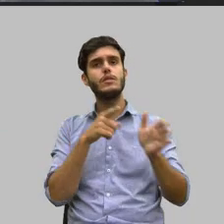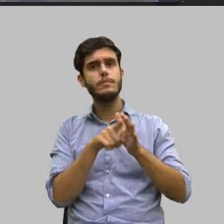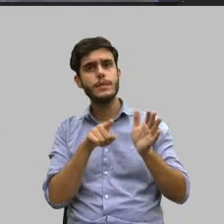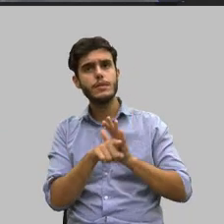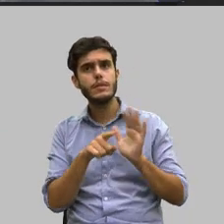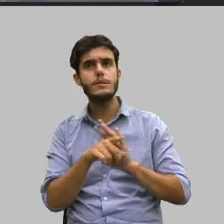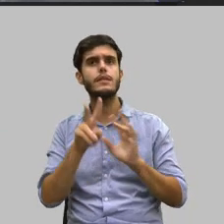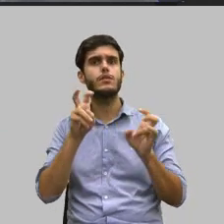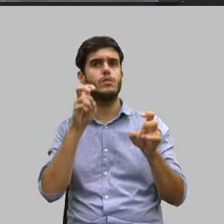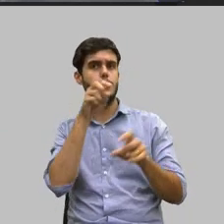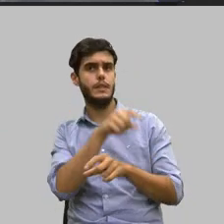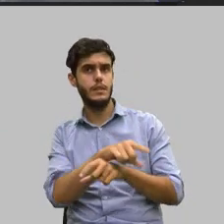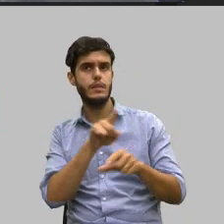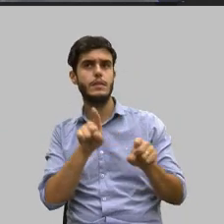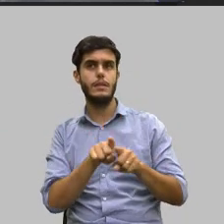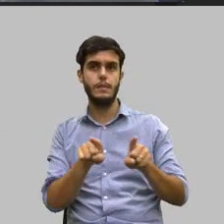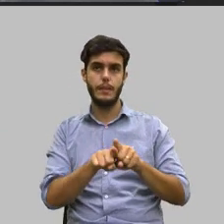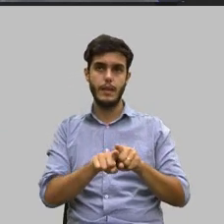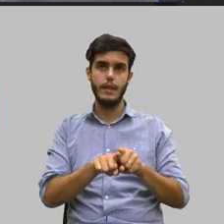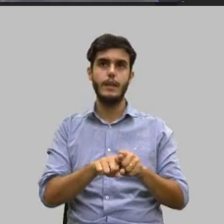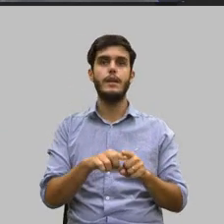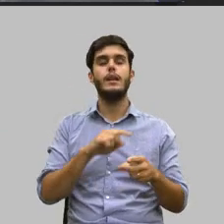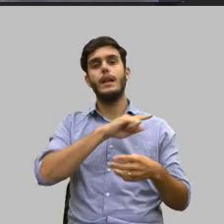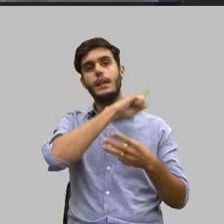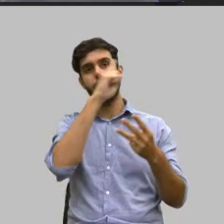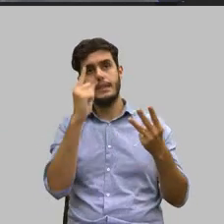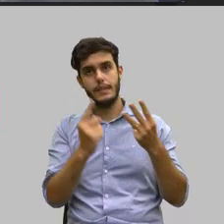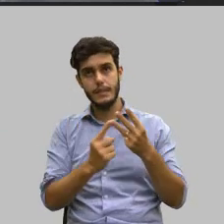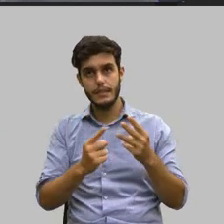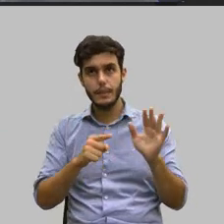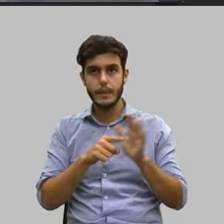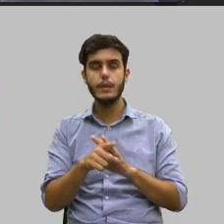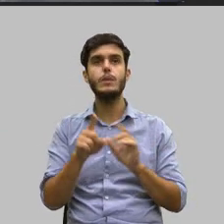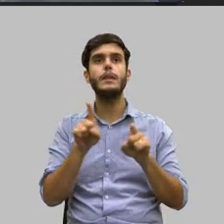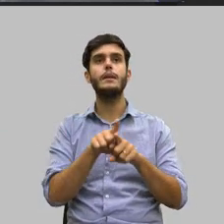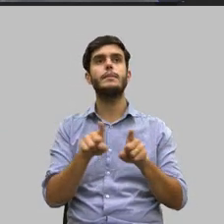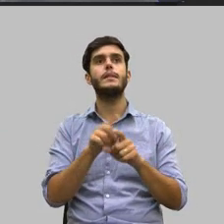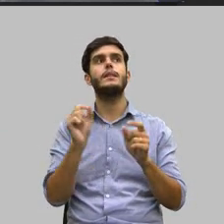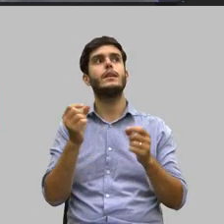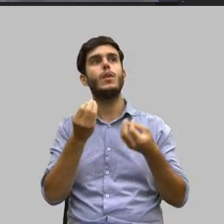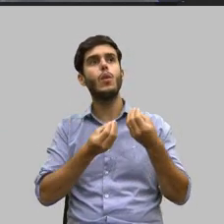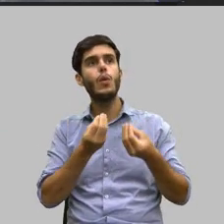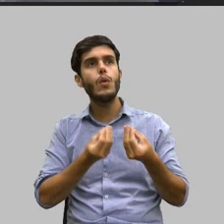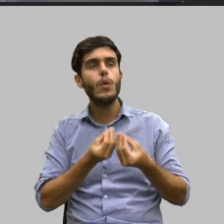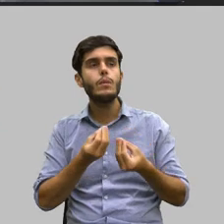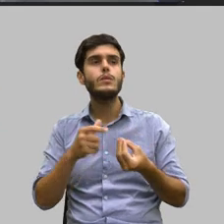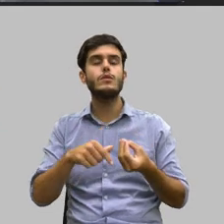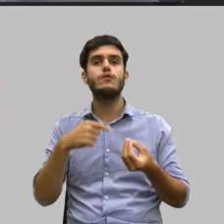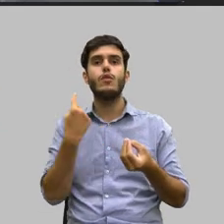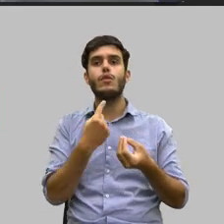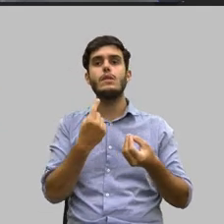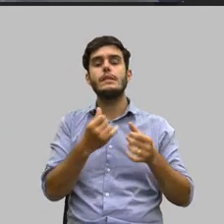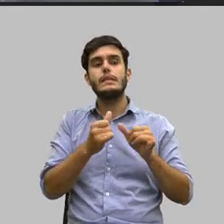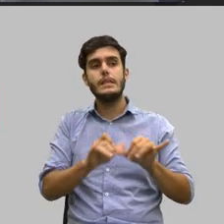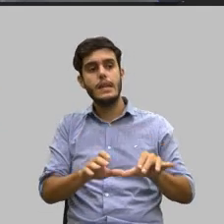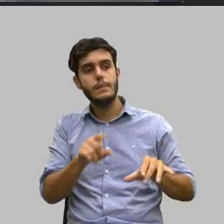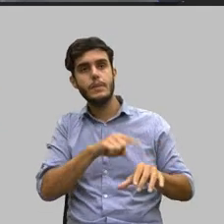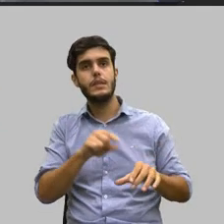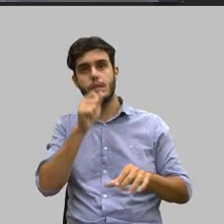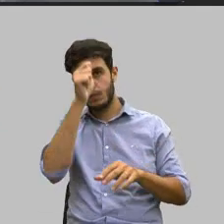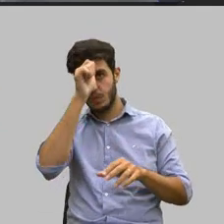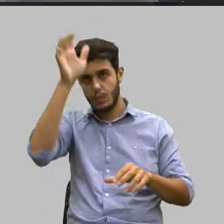questão eh a minha terceira questão diz exatamente como é que nós estamos do ponto de vista do Corpo de Bombeiros nos